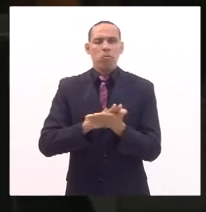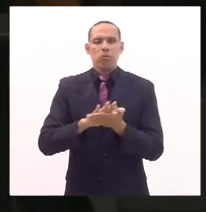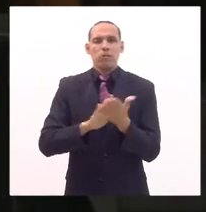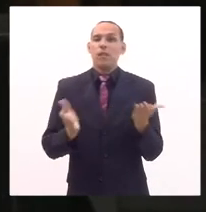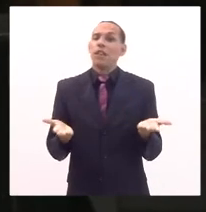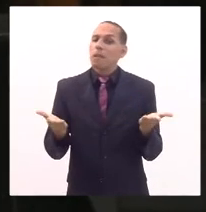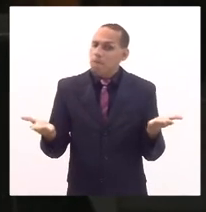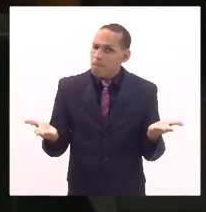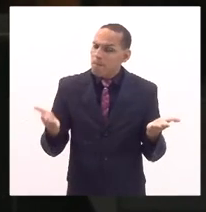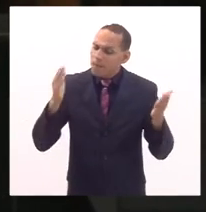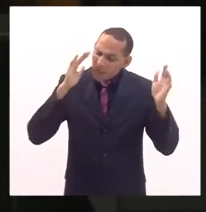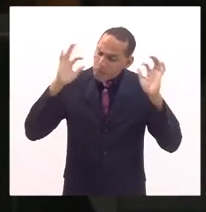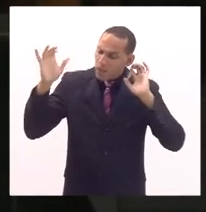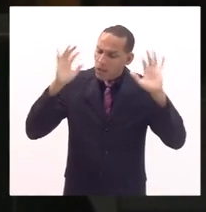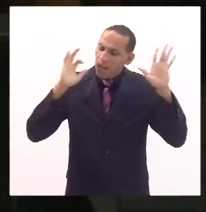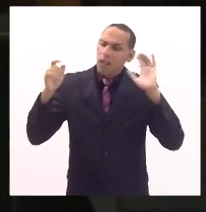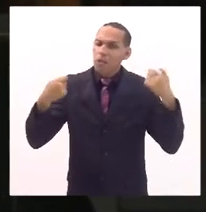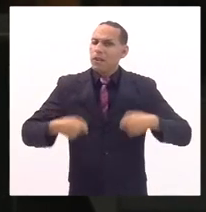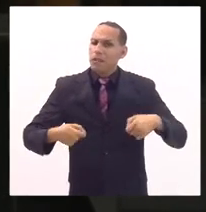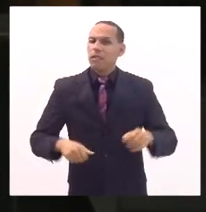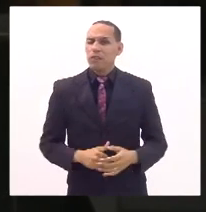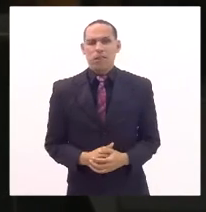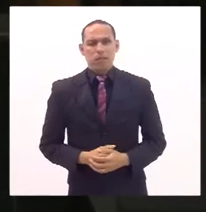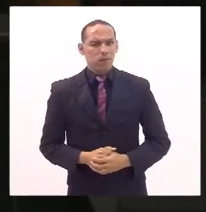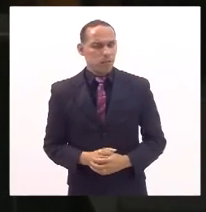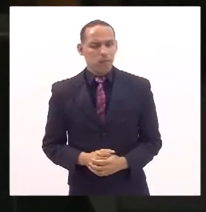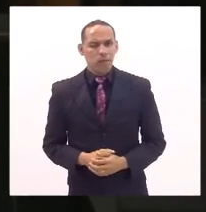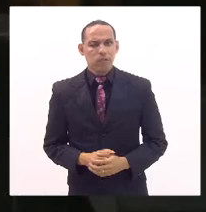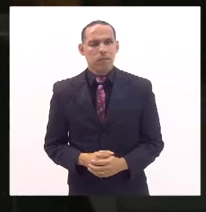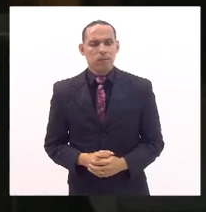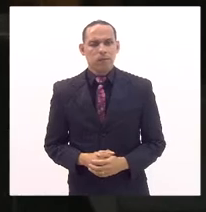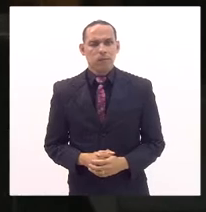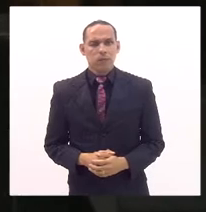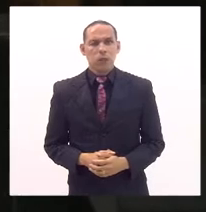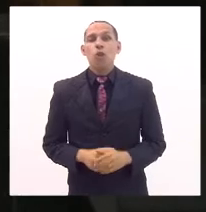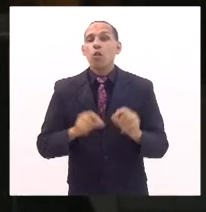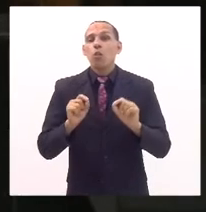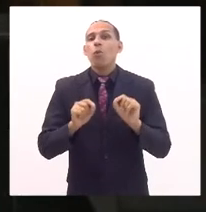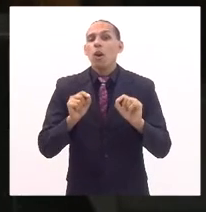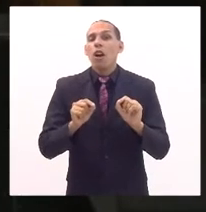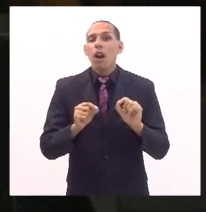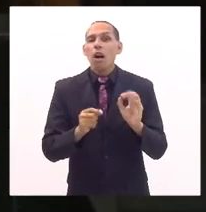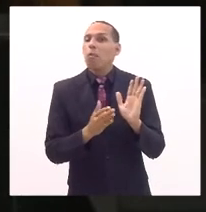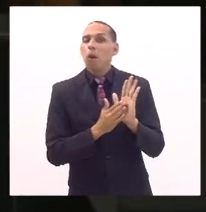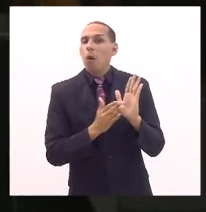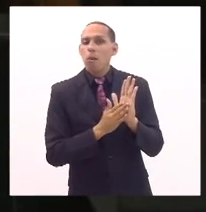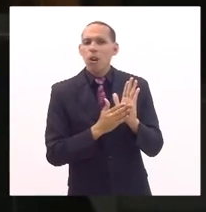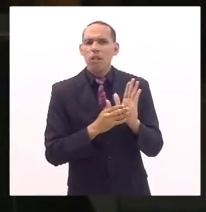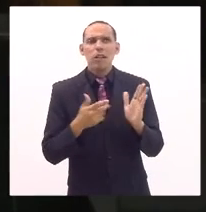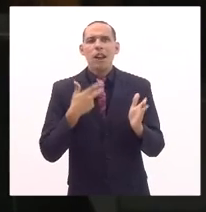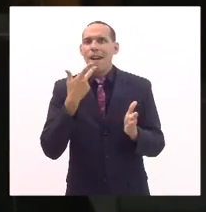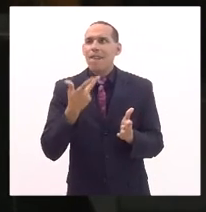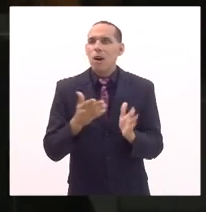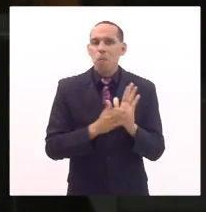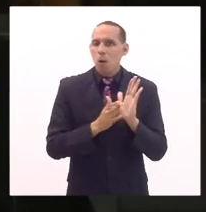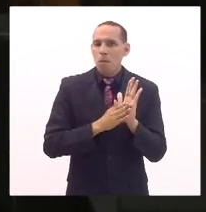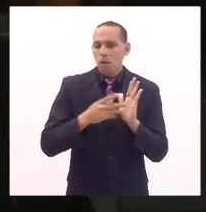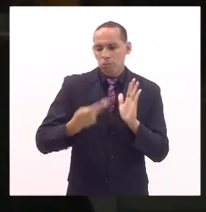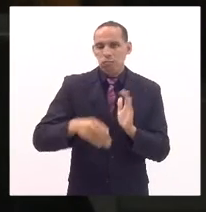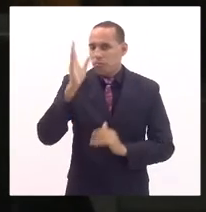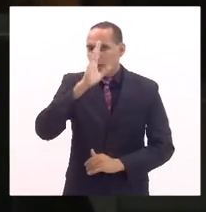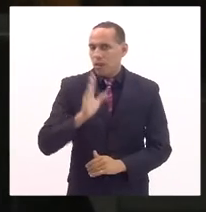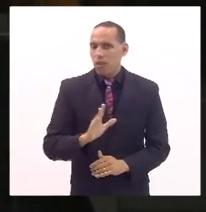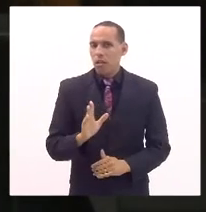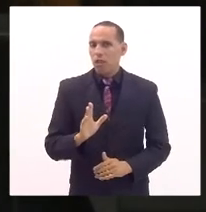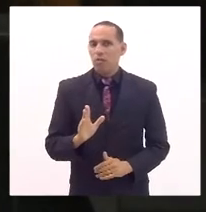tem que também pensar um pouco que propostas não tô te falando proposta para o Brasil